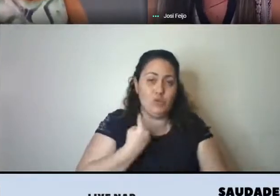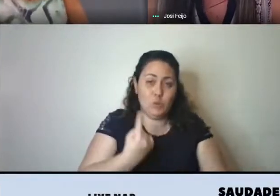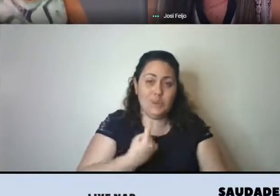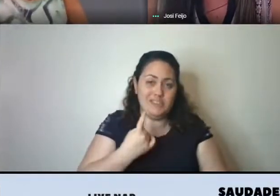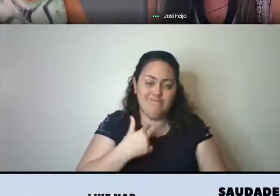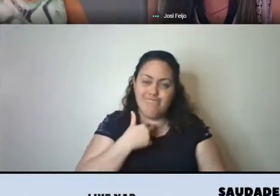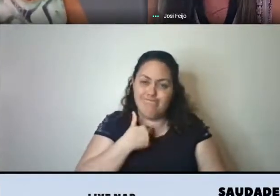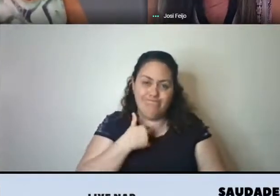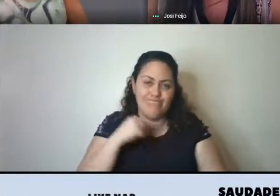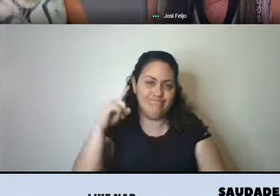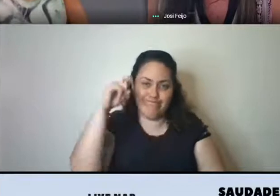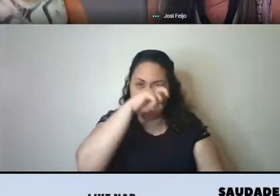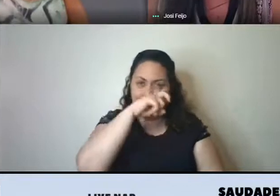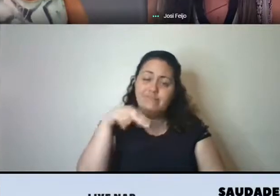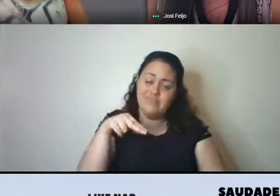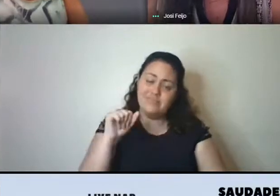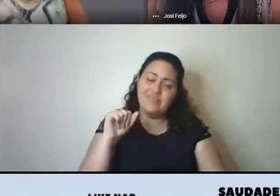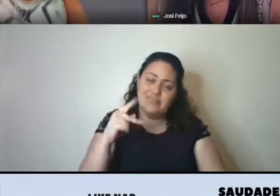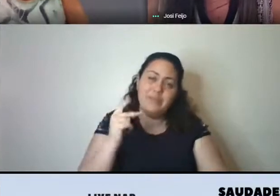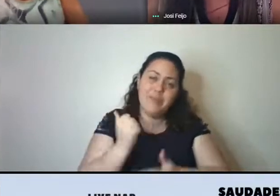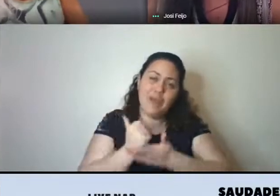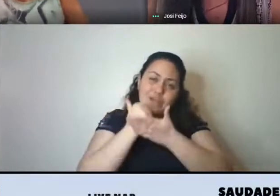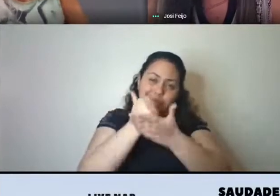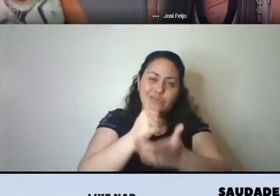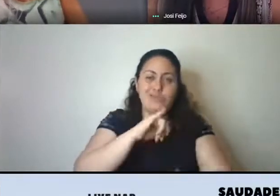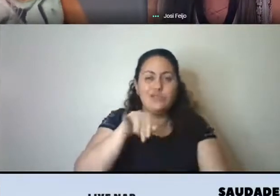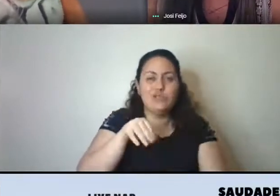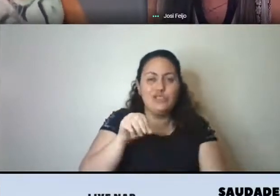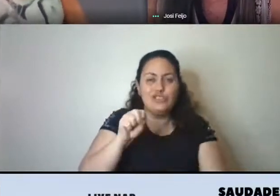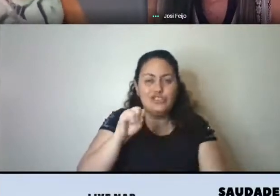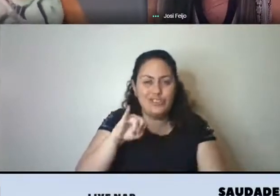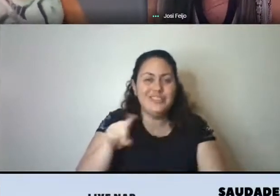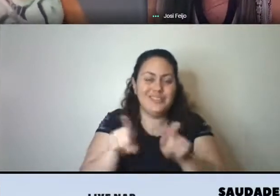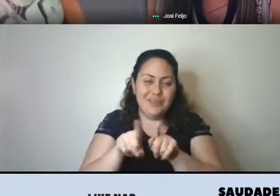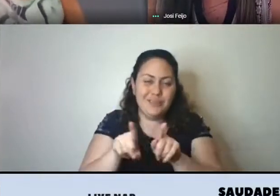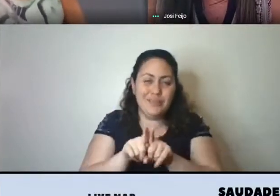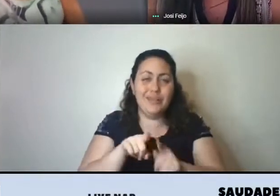é bom, o NAP também está aqui, a Josi também está aqui, nós temos uma equipe